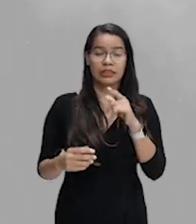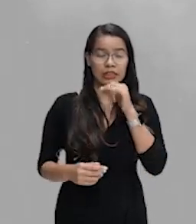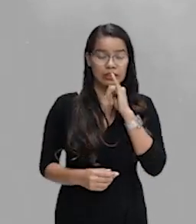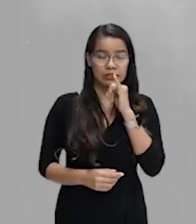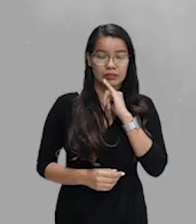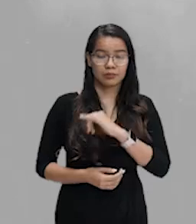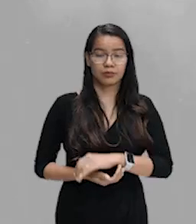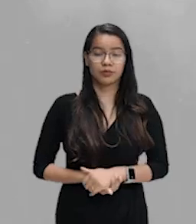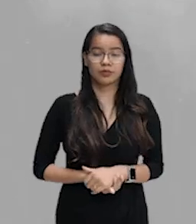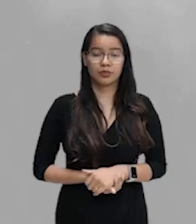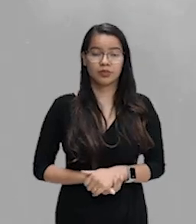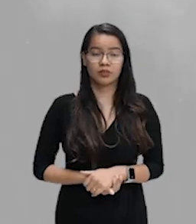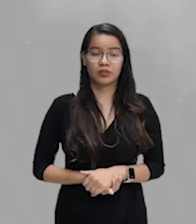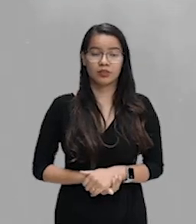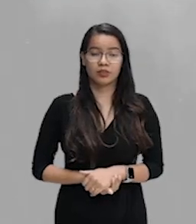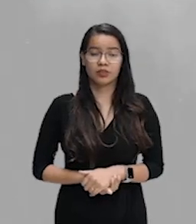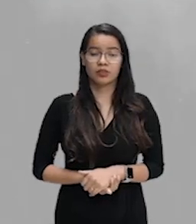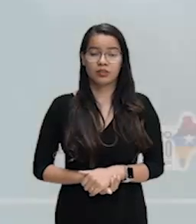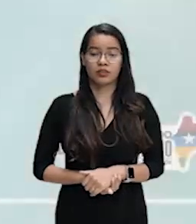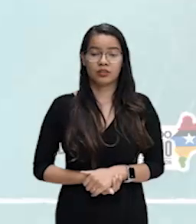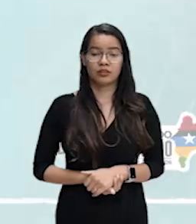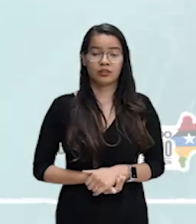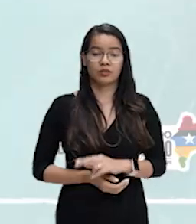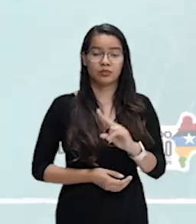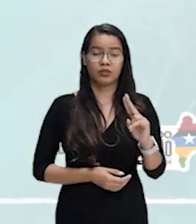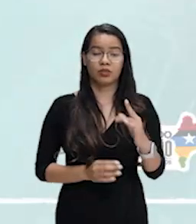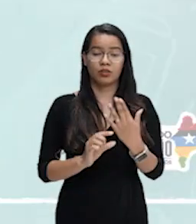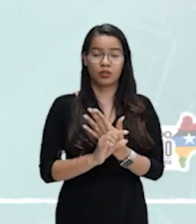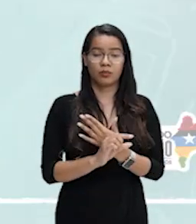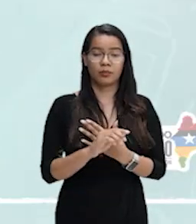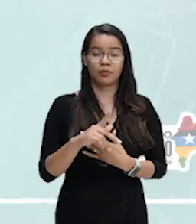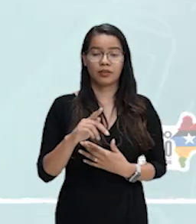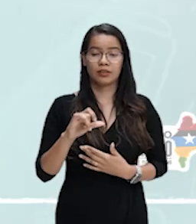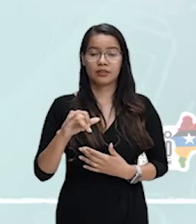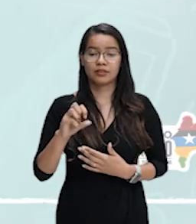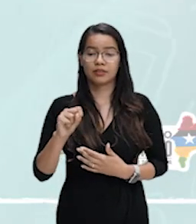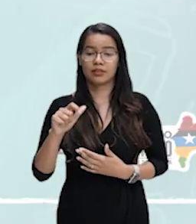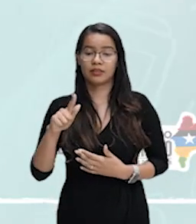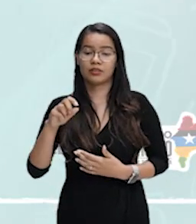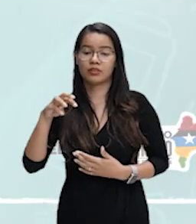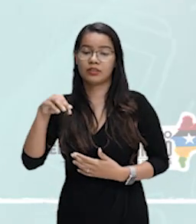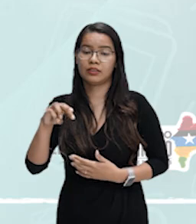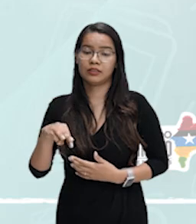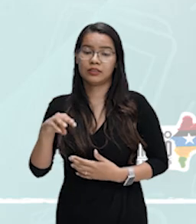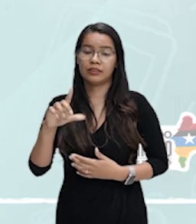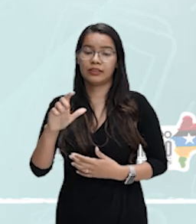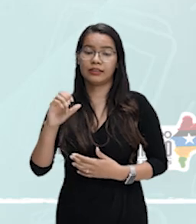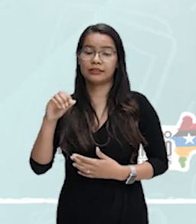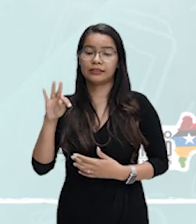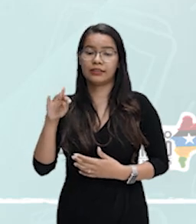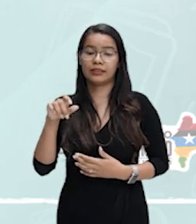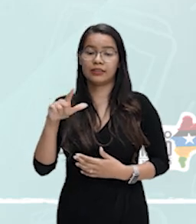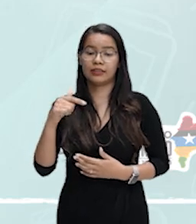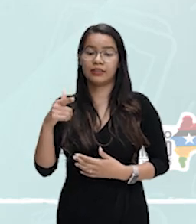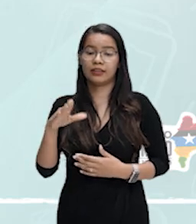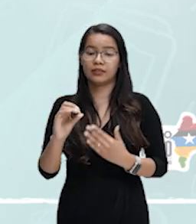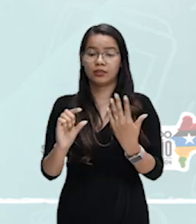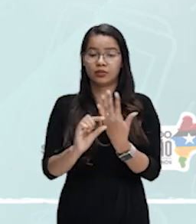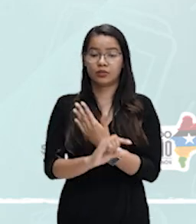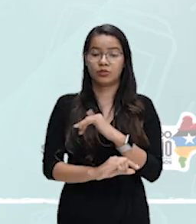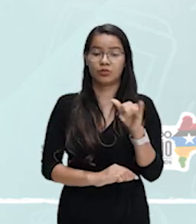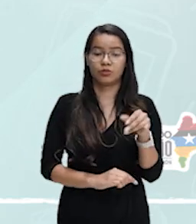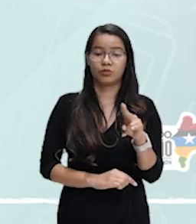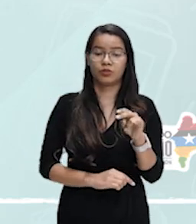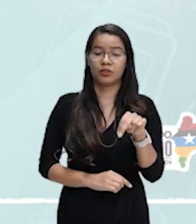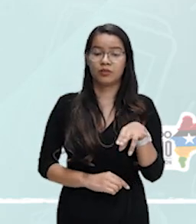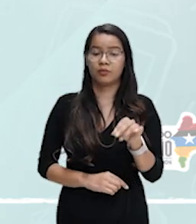prática, surrealismo abstrato. O nome da obra, Paisagem Catalã, do Joan Miró, ou Joan Miró, como alguns